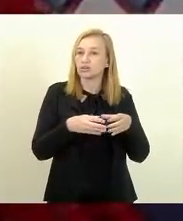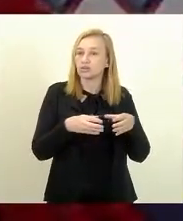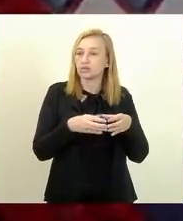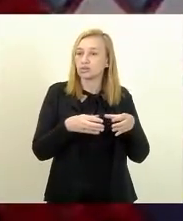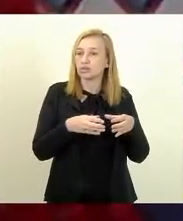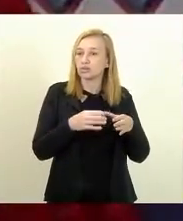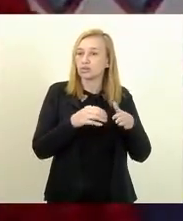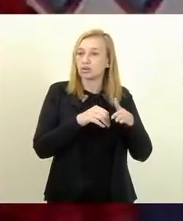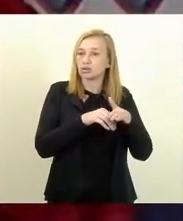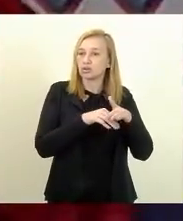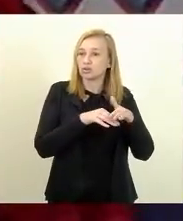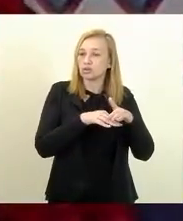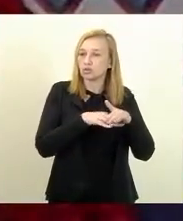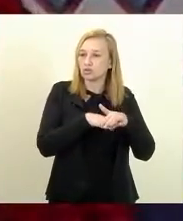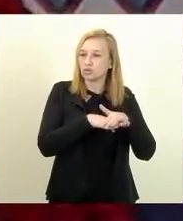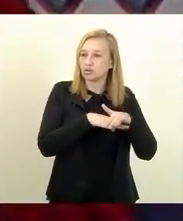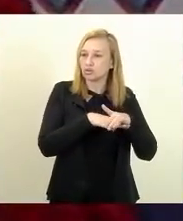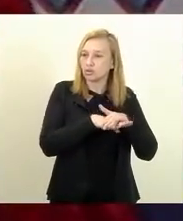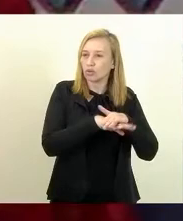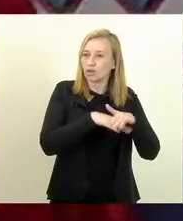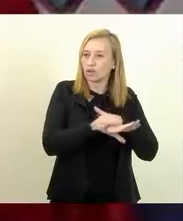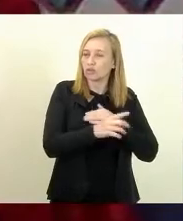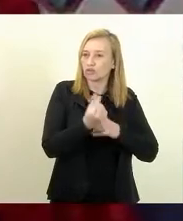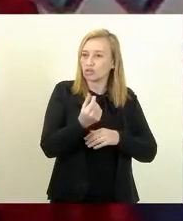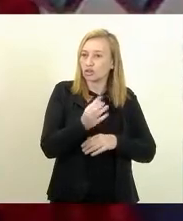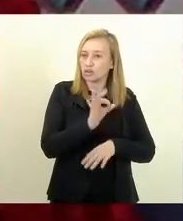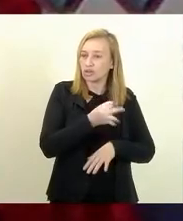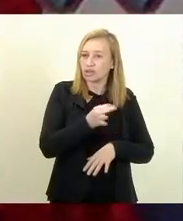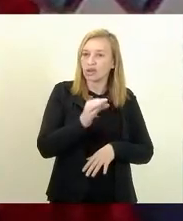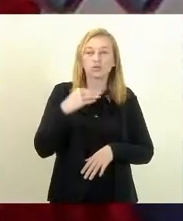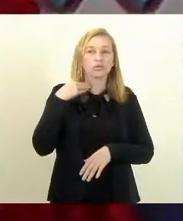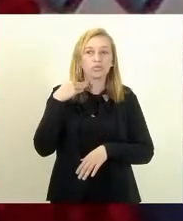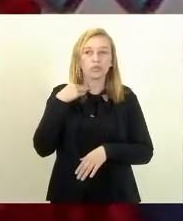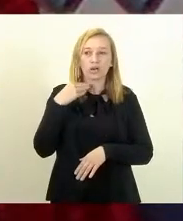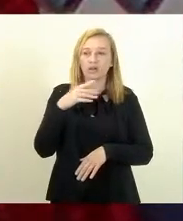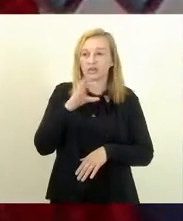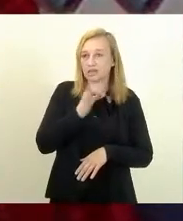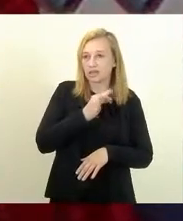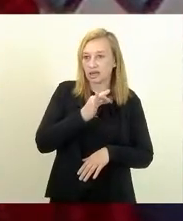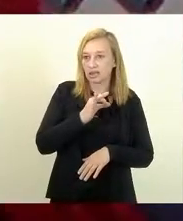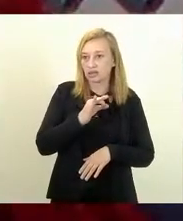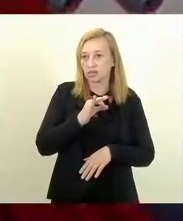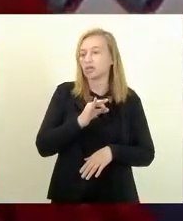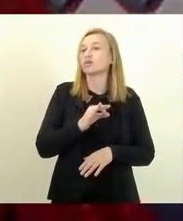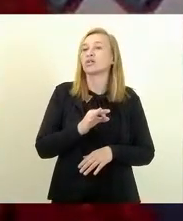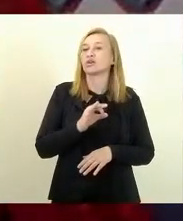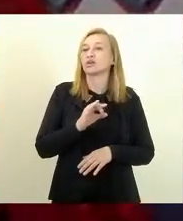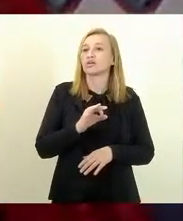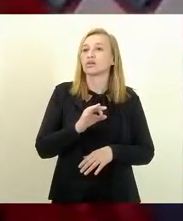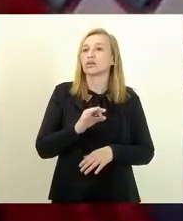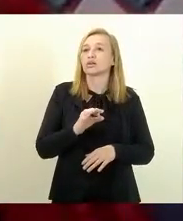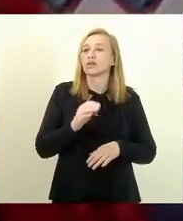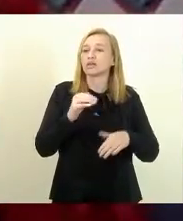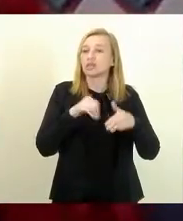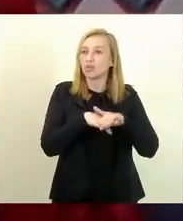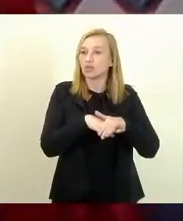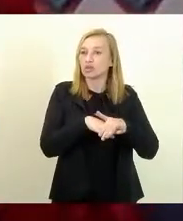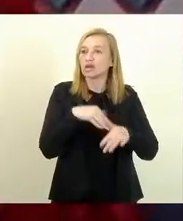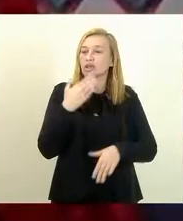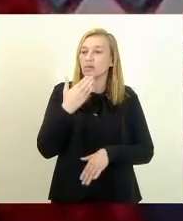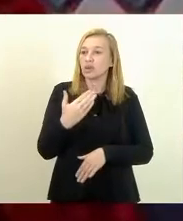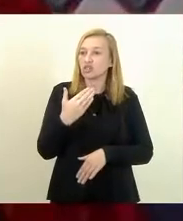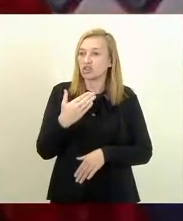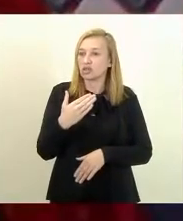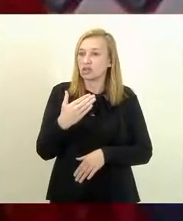e bloqueada para que os valores devidos a título de encargos trabalhistas sejam depositados, impedindo que